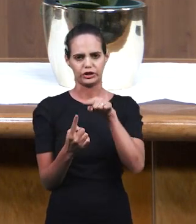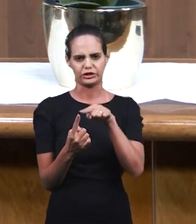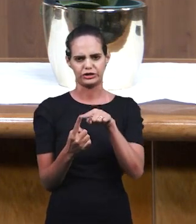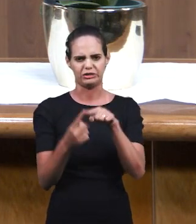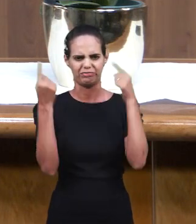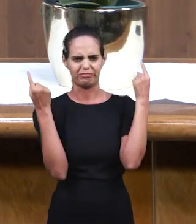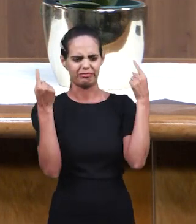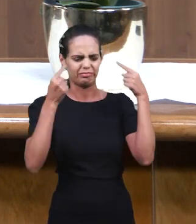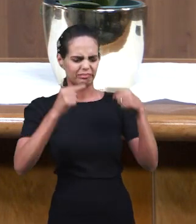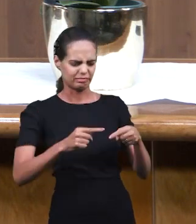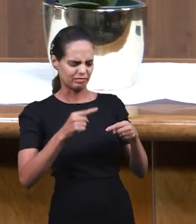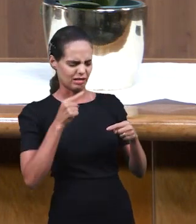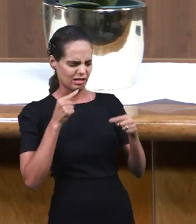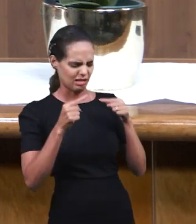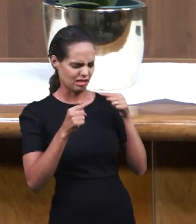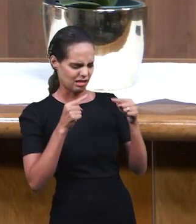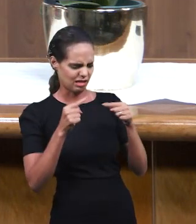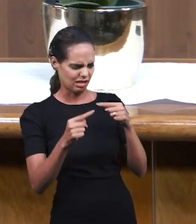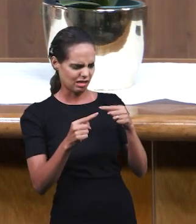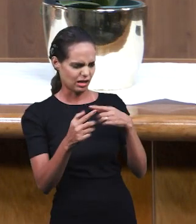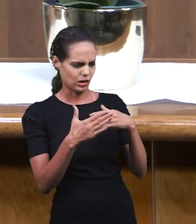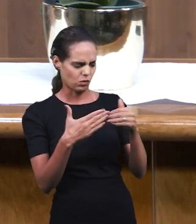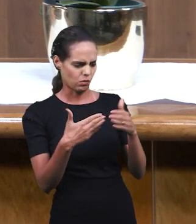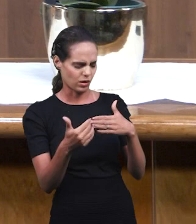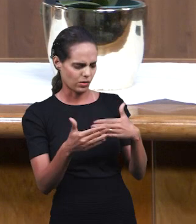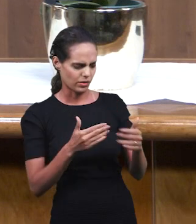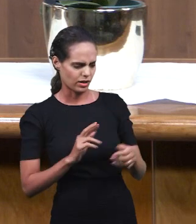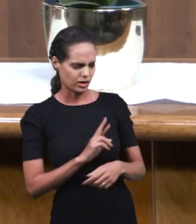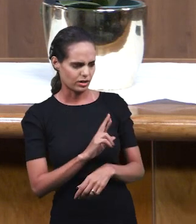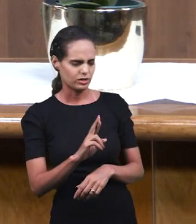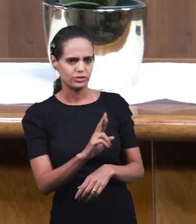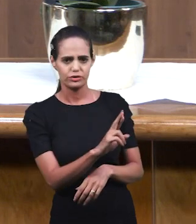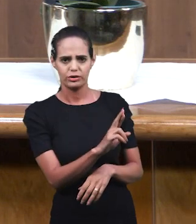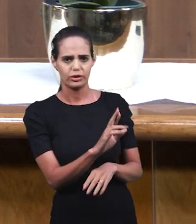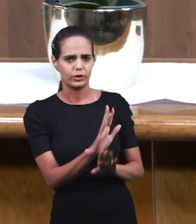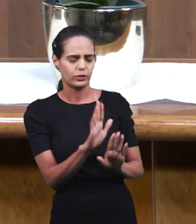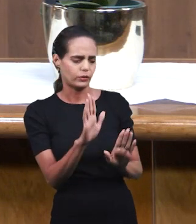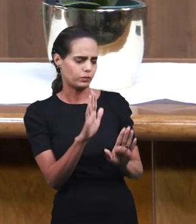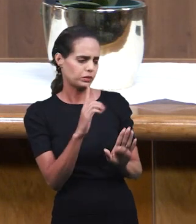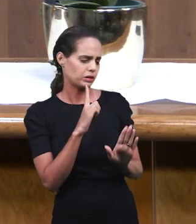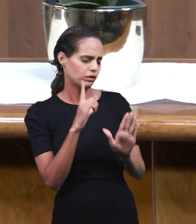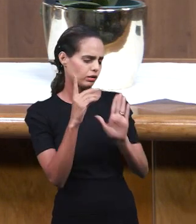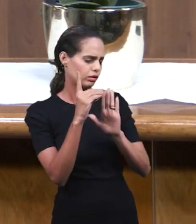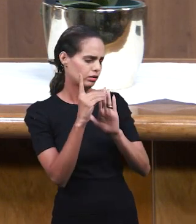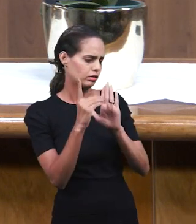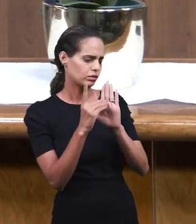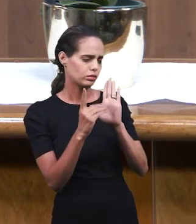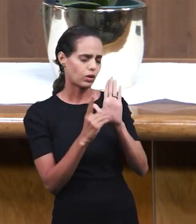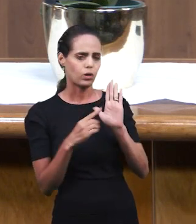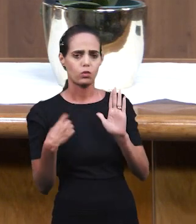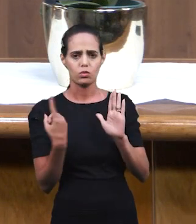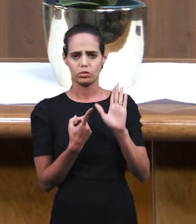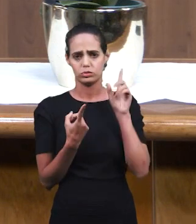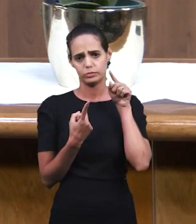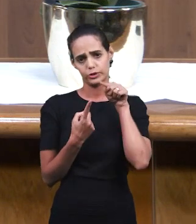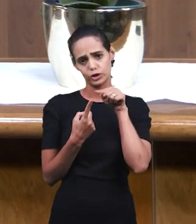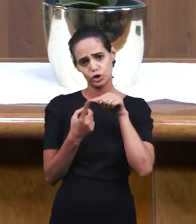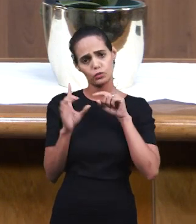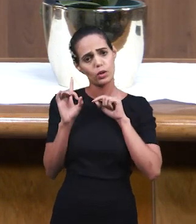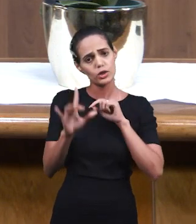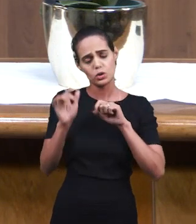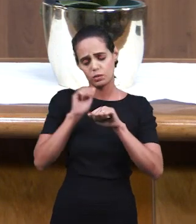afrontar, acusar qualquer religião que seja, que tenha os seus dogmas. Não, nosso objetivo aqui é